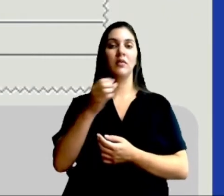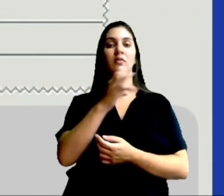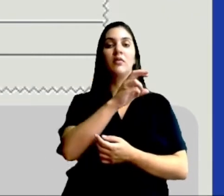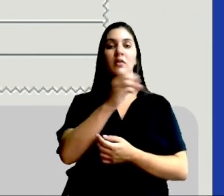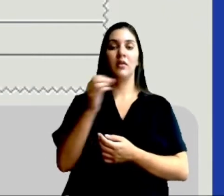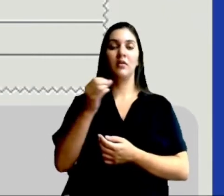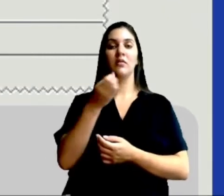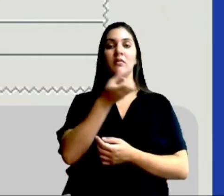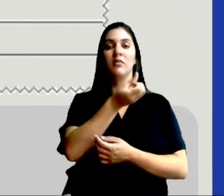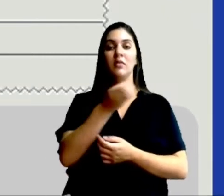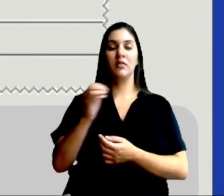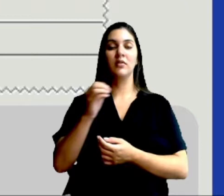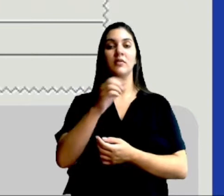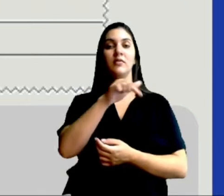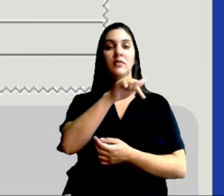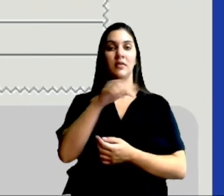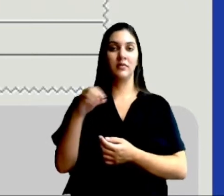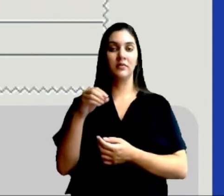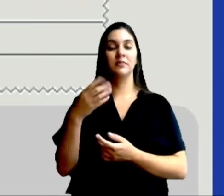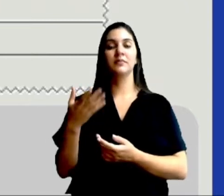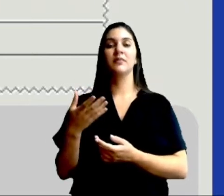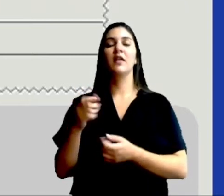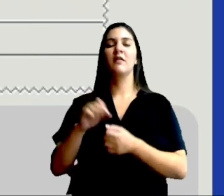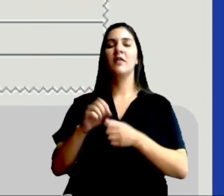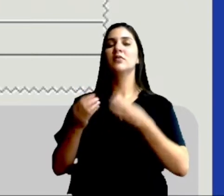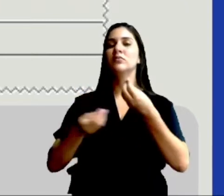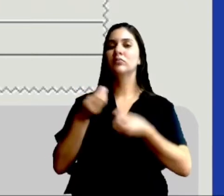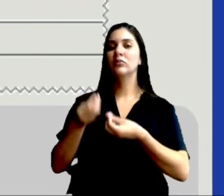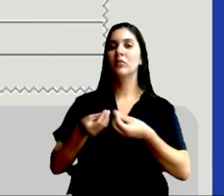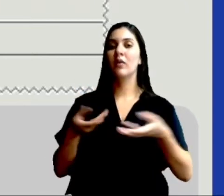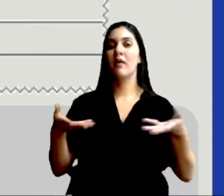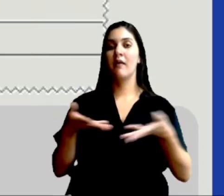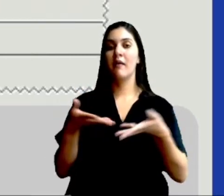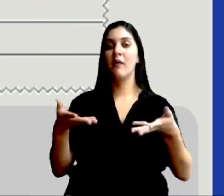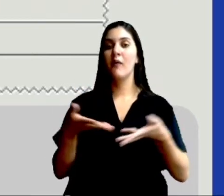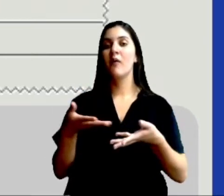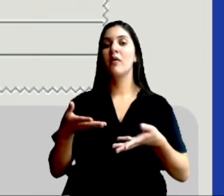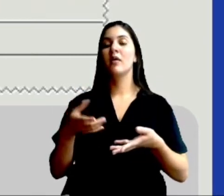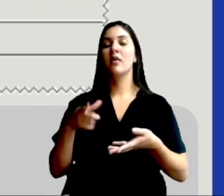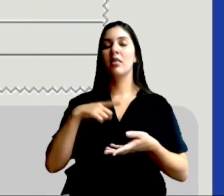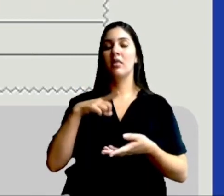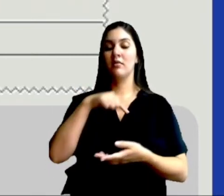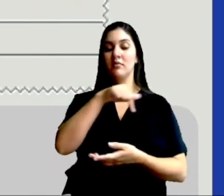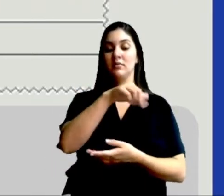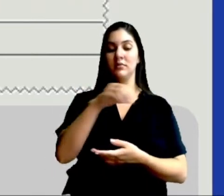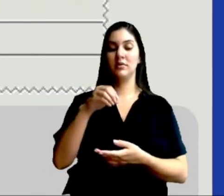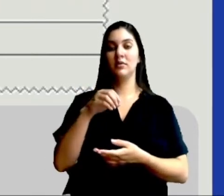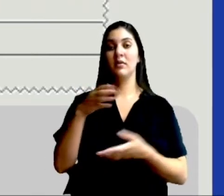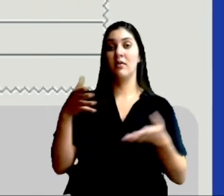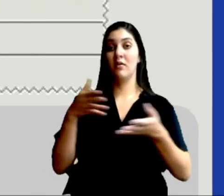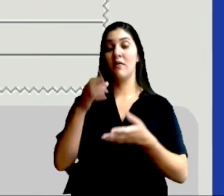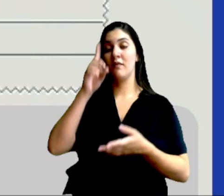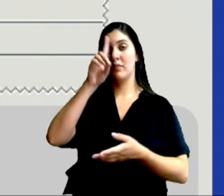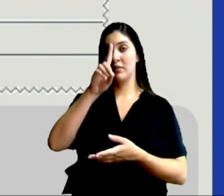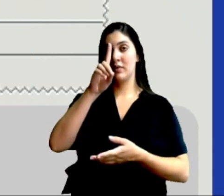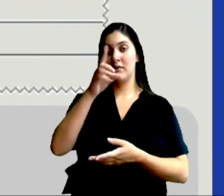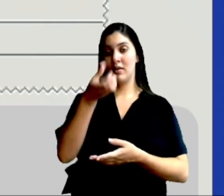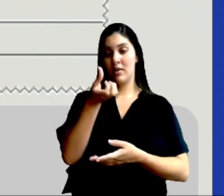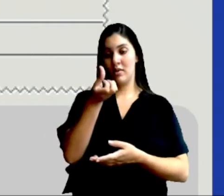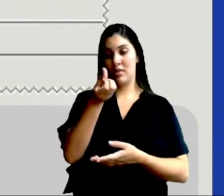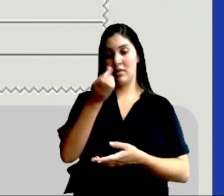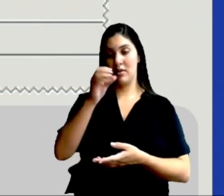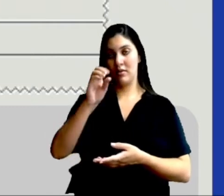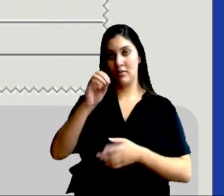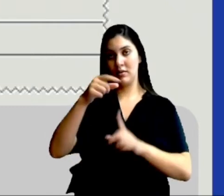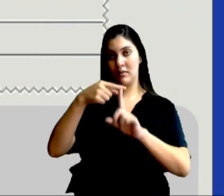600, 700. Né? E aí eu faço como? Agora eu já sei que eu tenho 700, vou lá para a dezena.